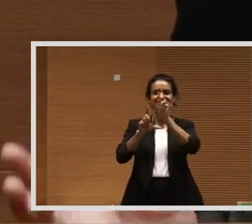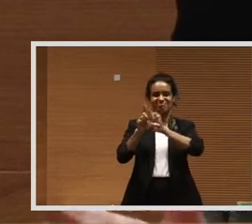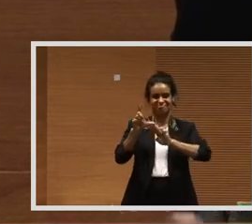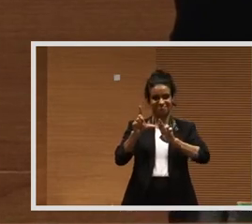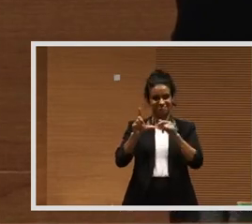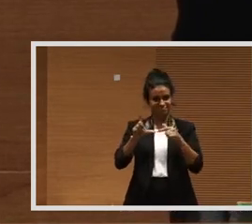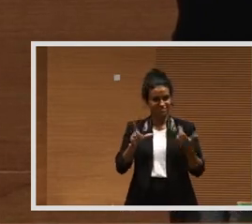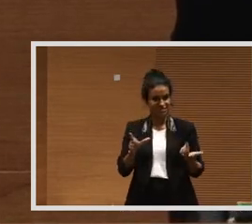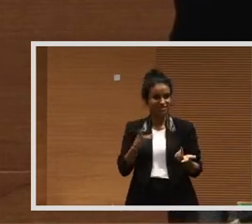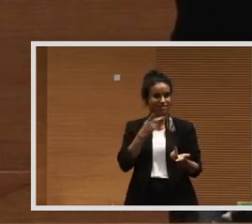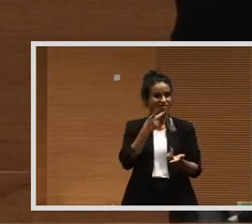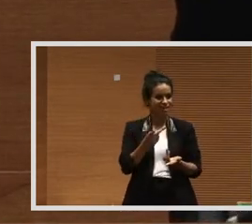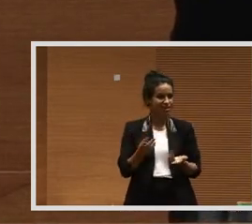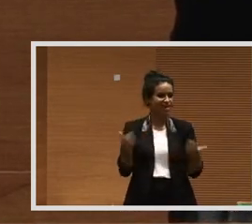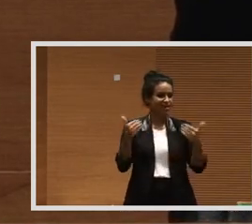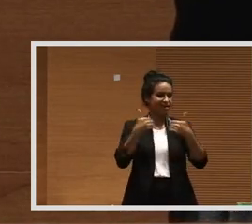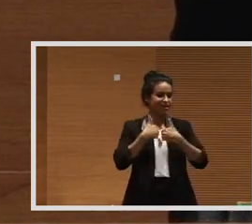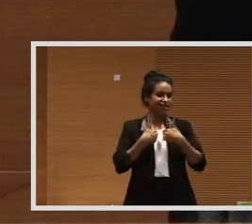tem